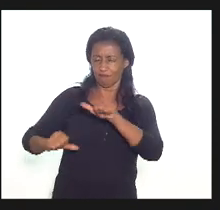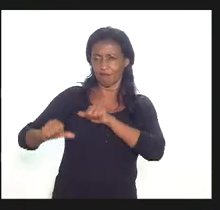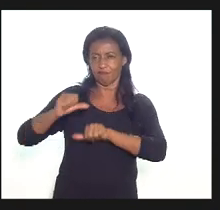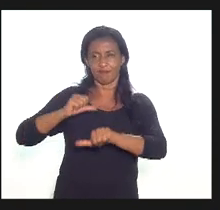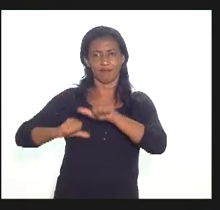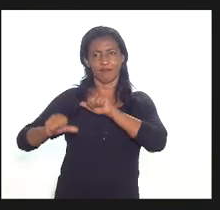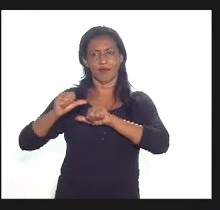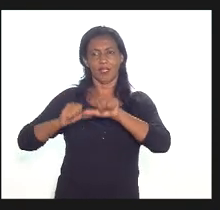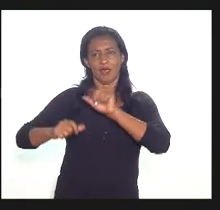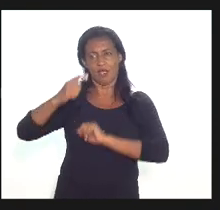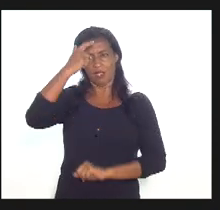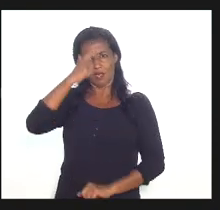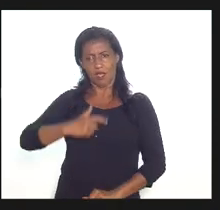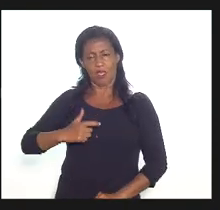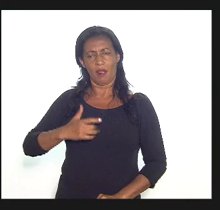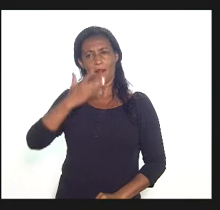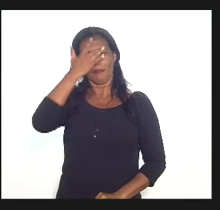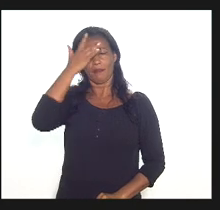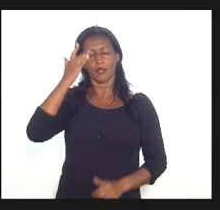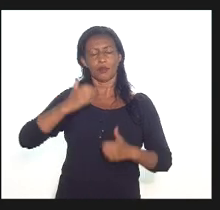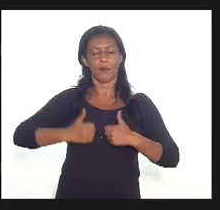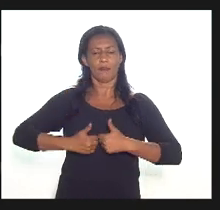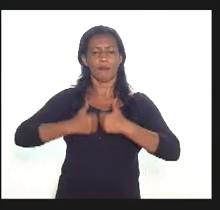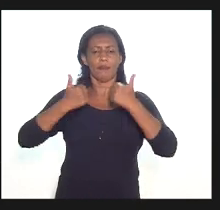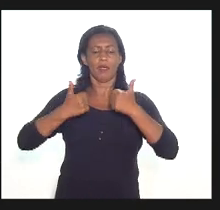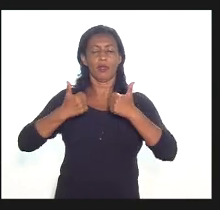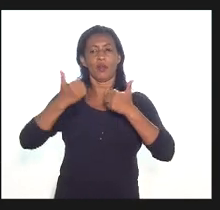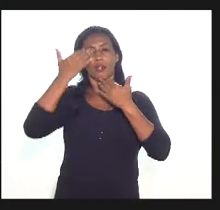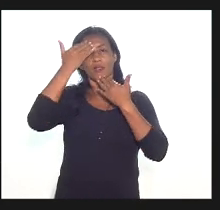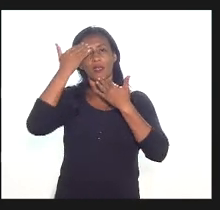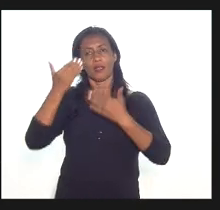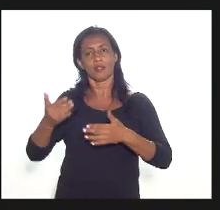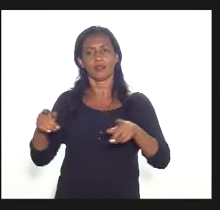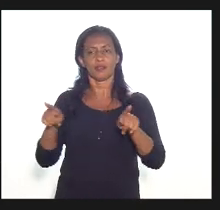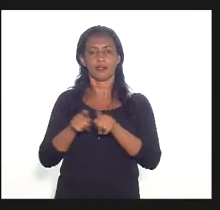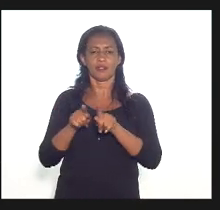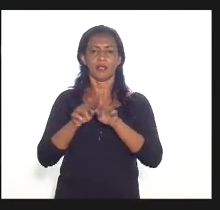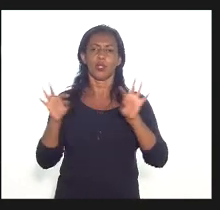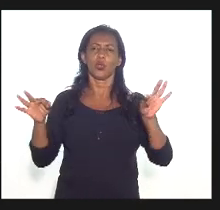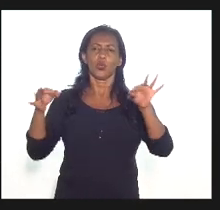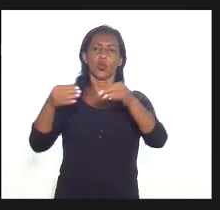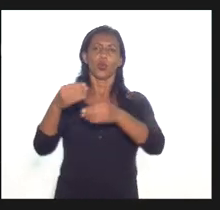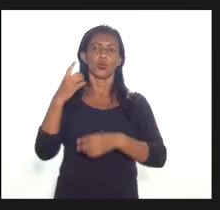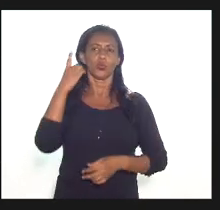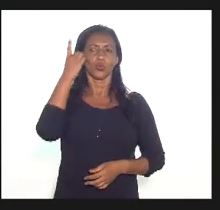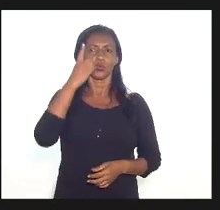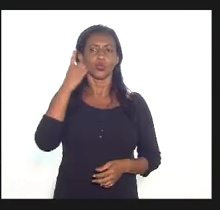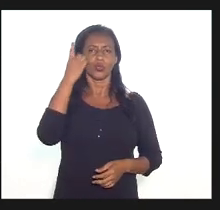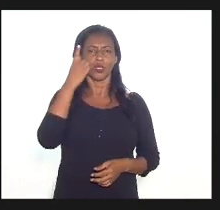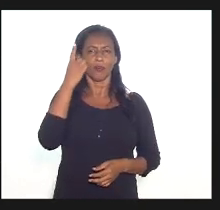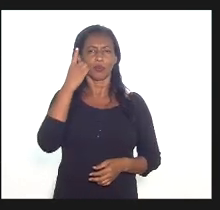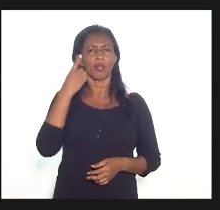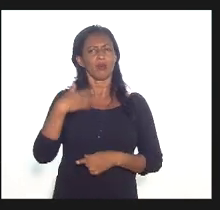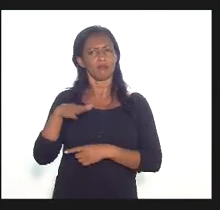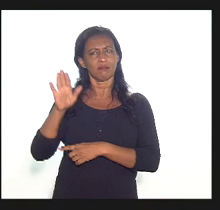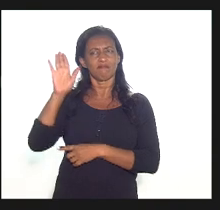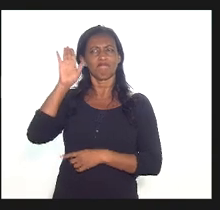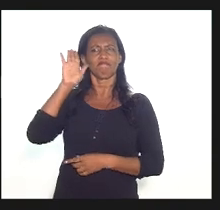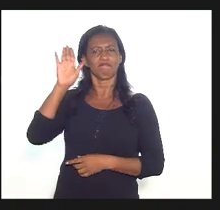certa forma, uma pessoa muito melhor. Quero agradecer também a todos os deputados que foram a favor